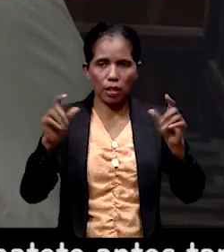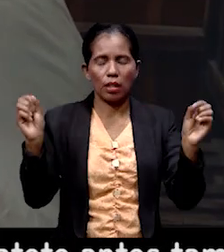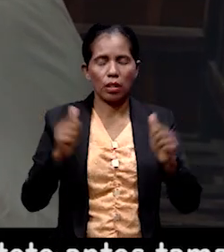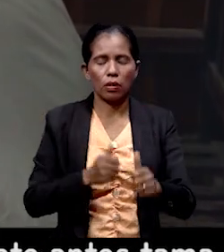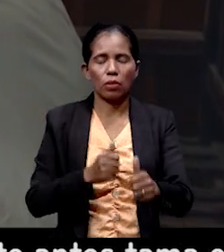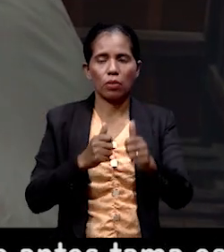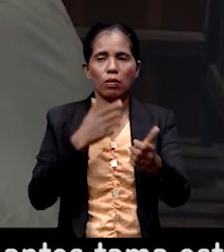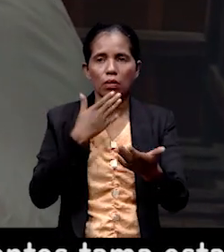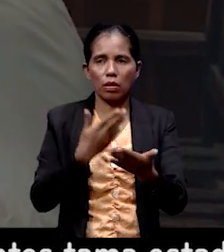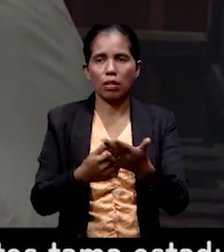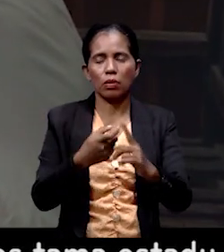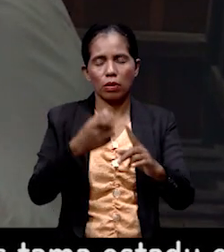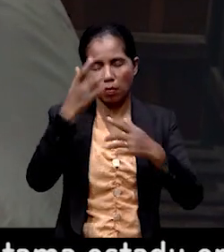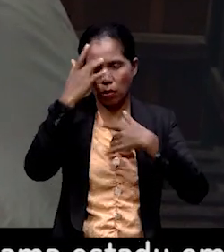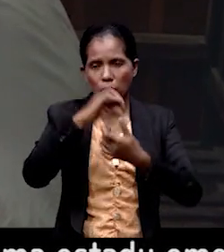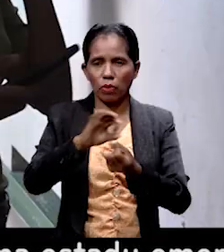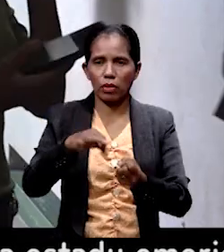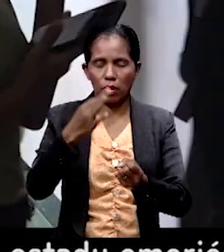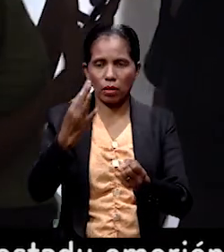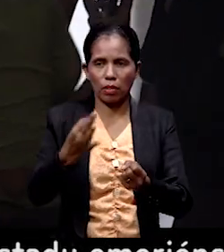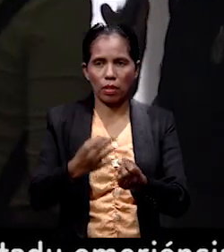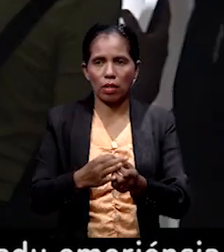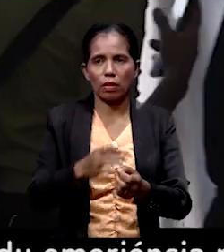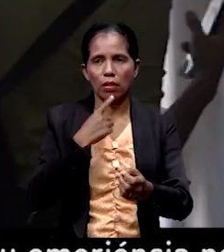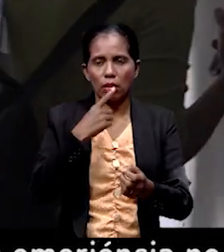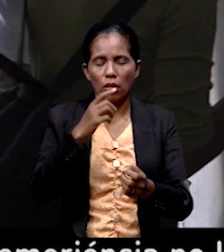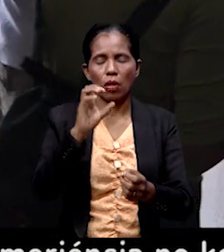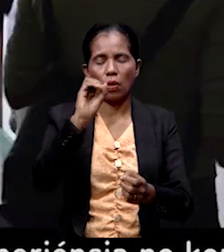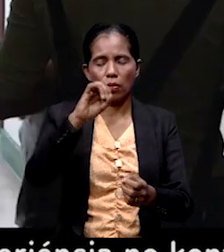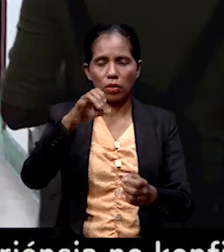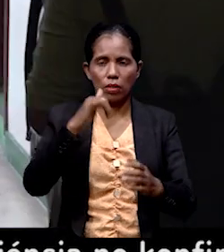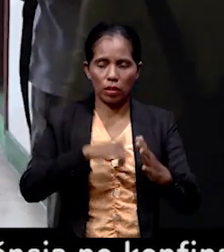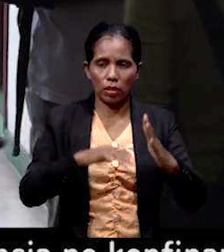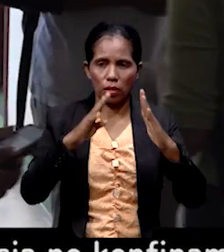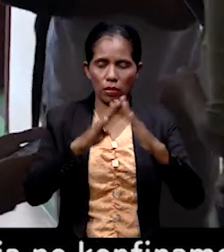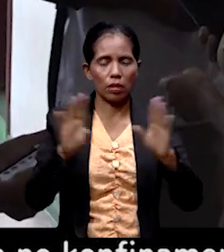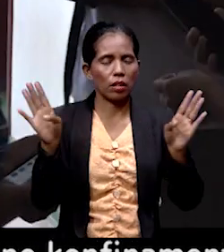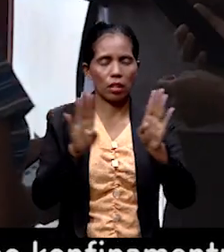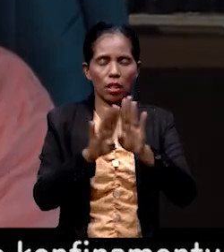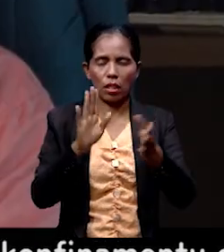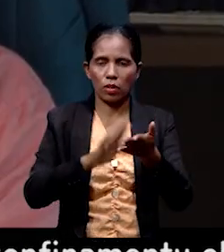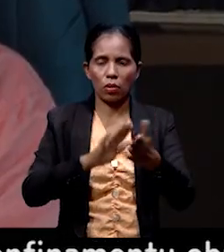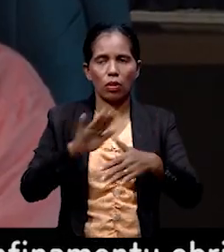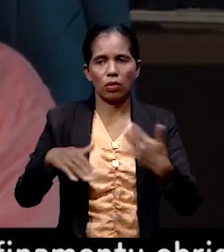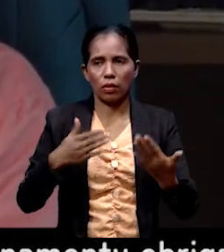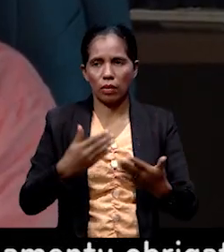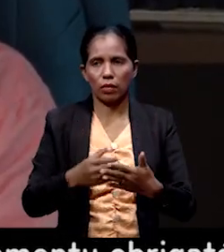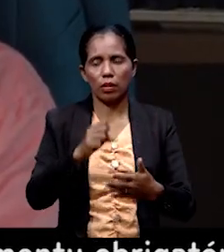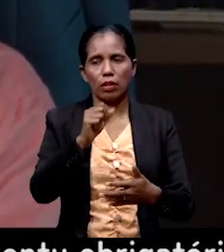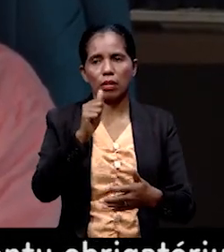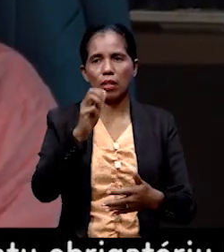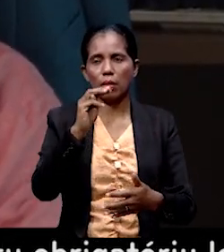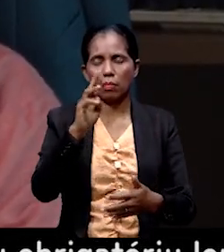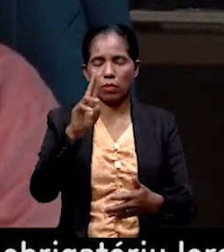efetivo causa husi pandemia COVID-19, confinamento obrigatório no suspende aula presencial. Samuel hateting